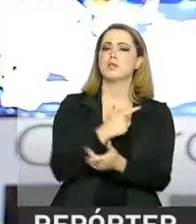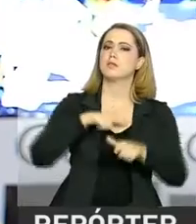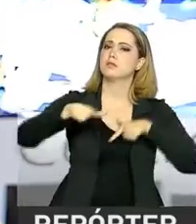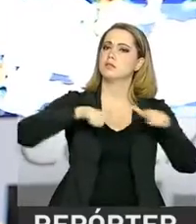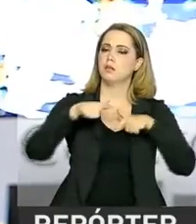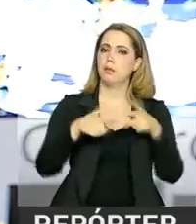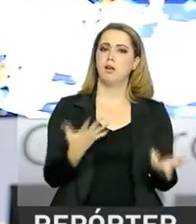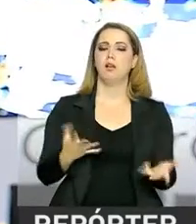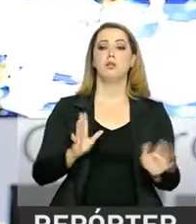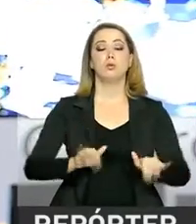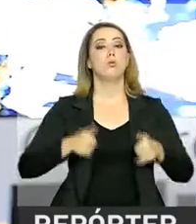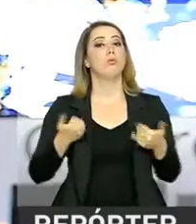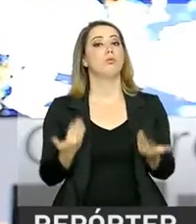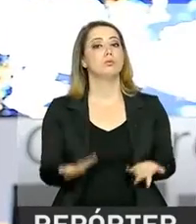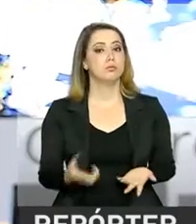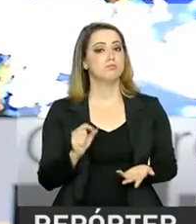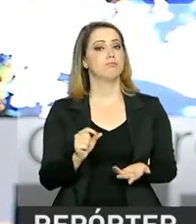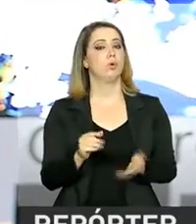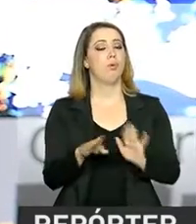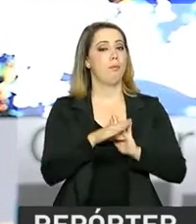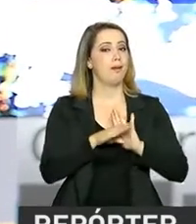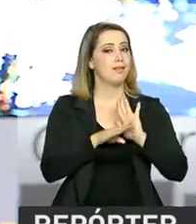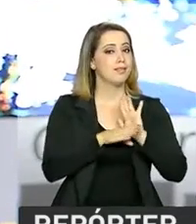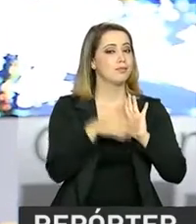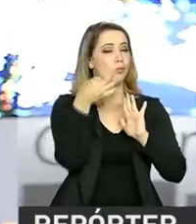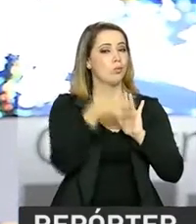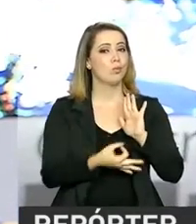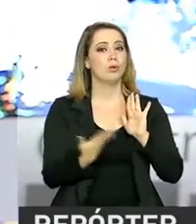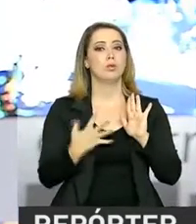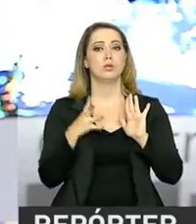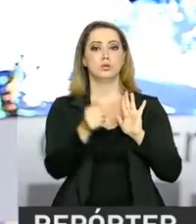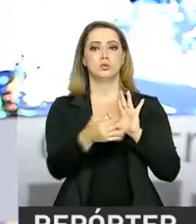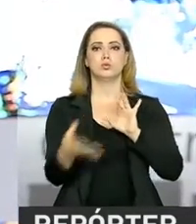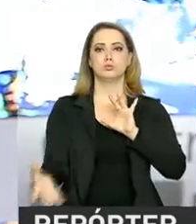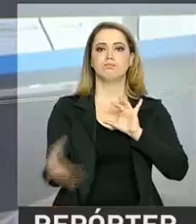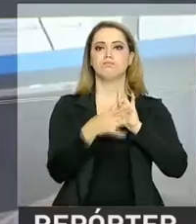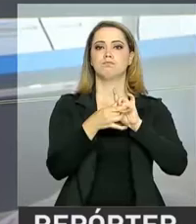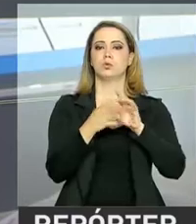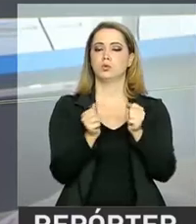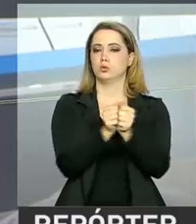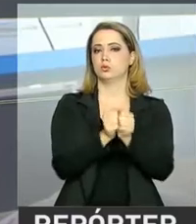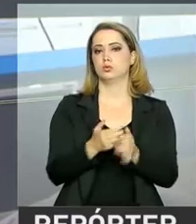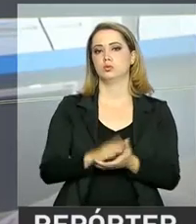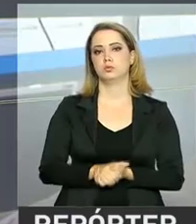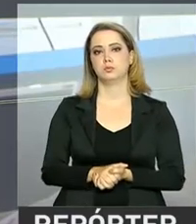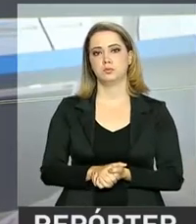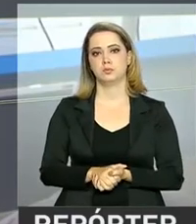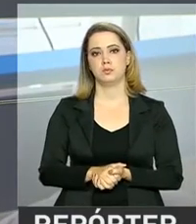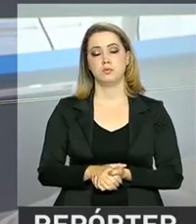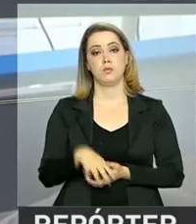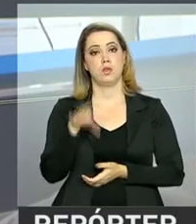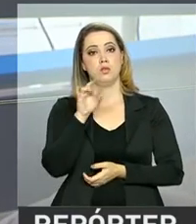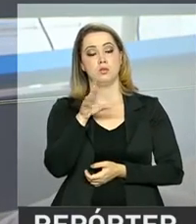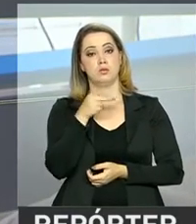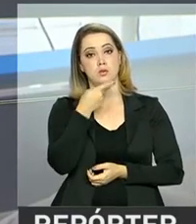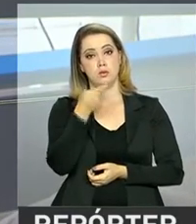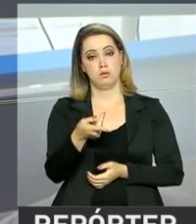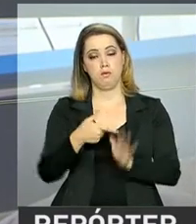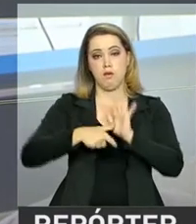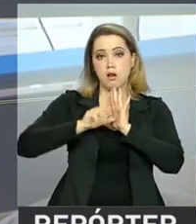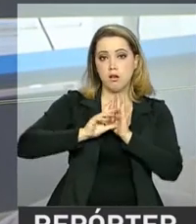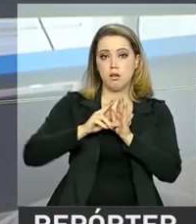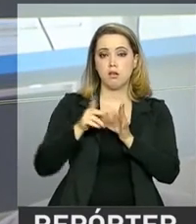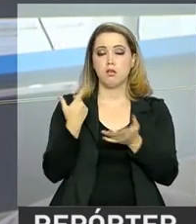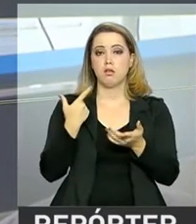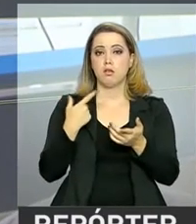ações que lhes tem planejadas a gente tem essa articulação é com eles só corrigindo a informação que nós temos agora há